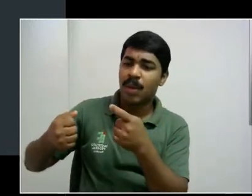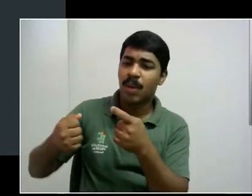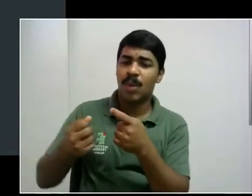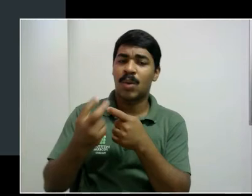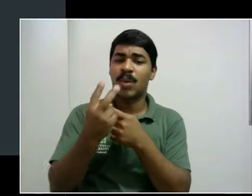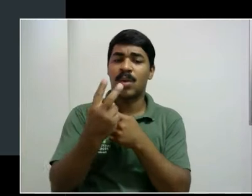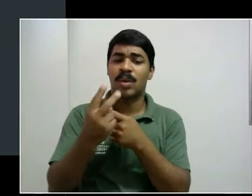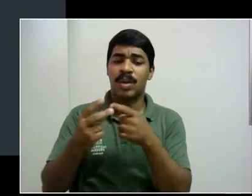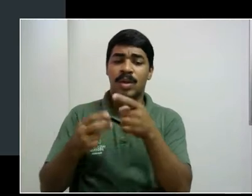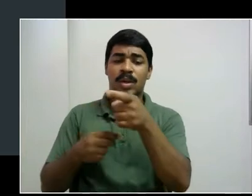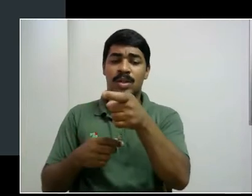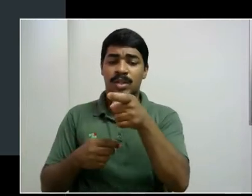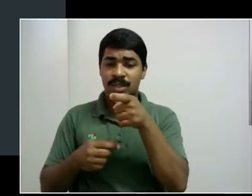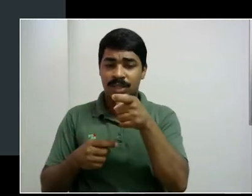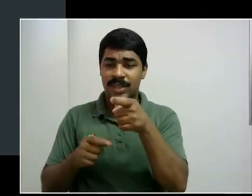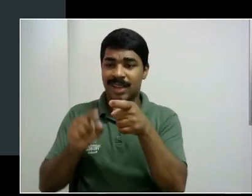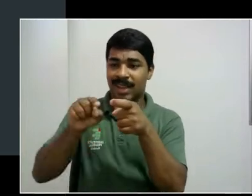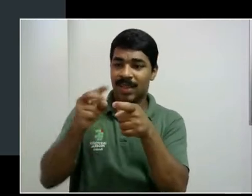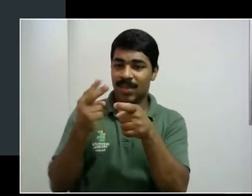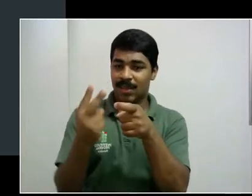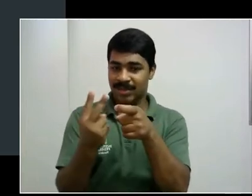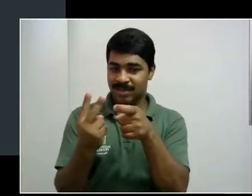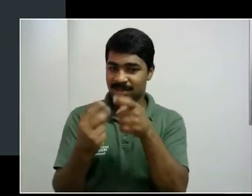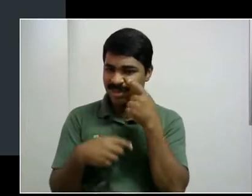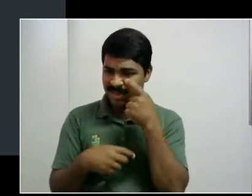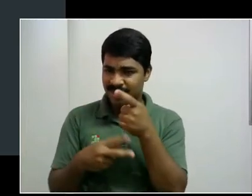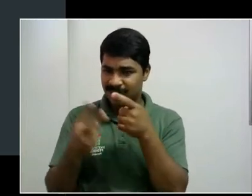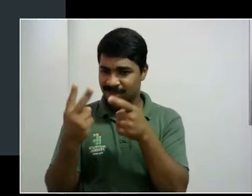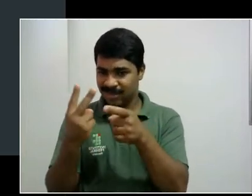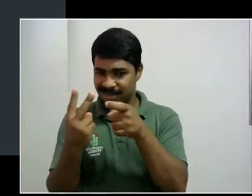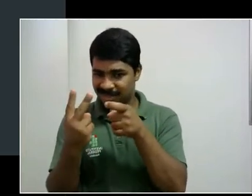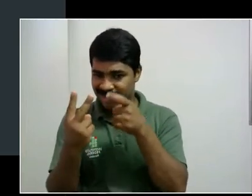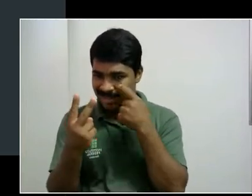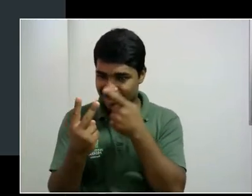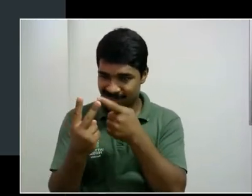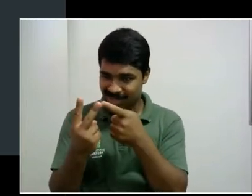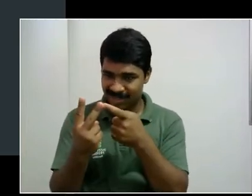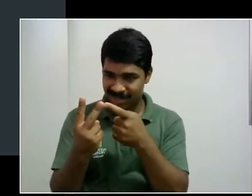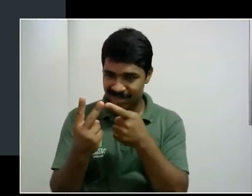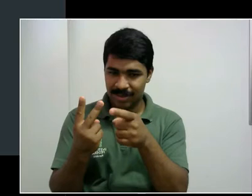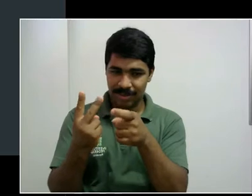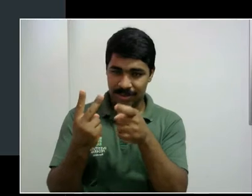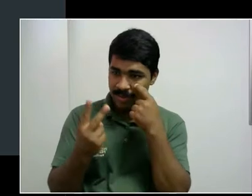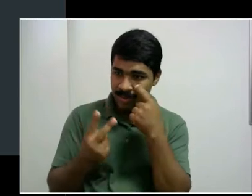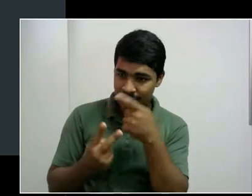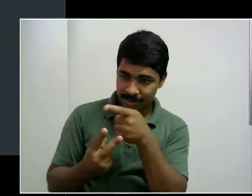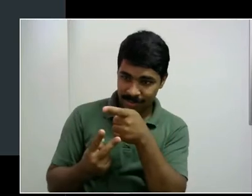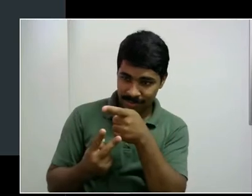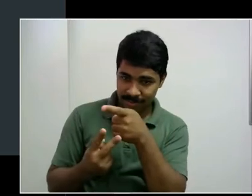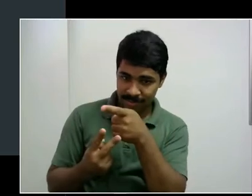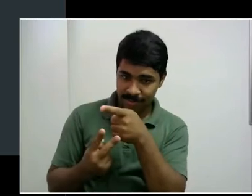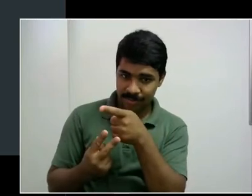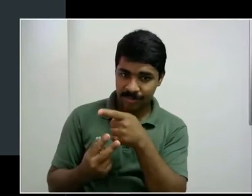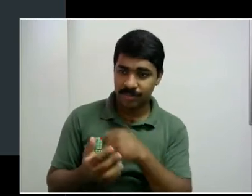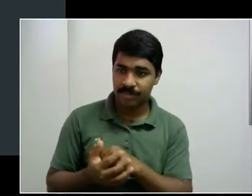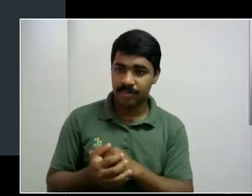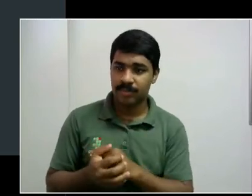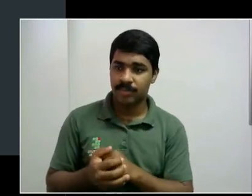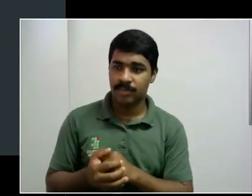o coeficiente angular? É 2 aqui, ó, é o número que está acompanhando o x. Nesse caso, é esse carinha aqui,